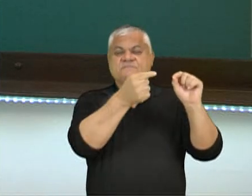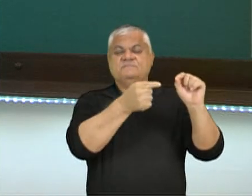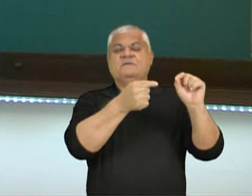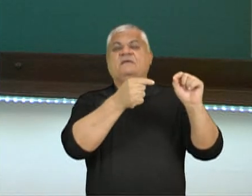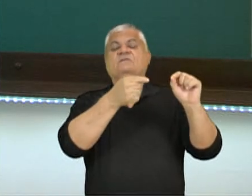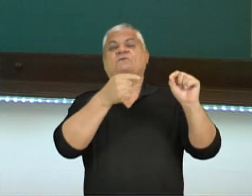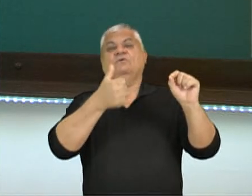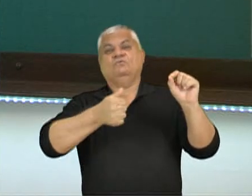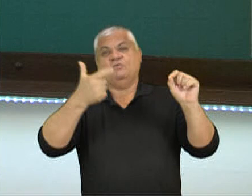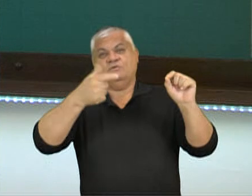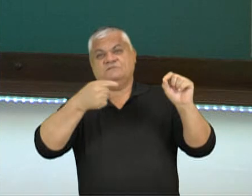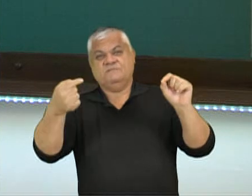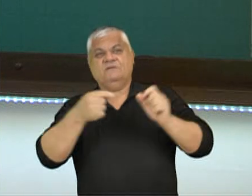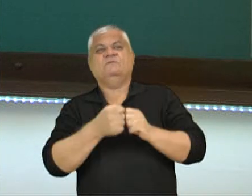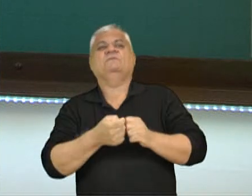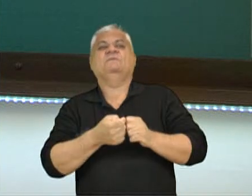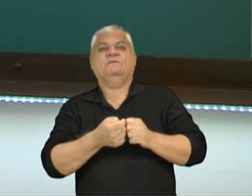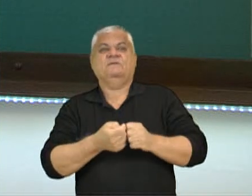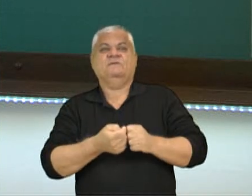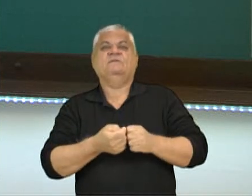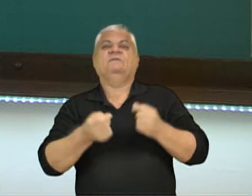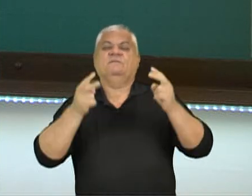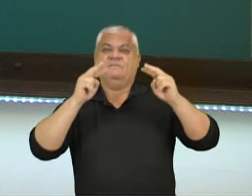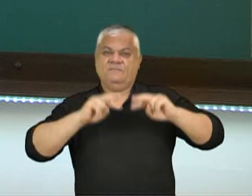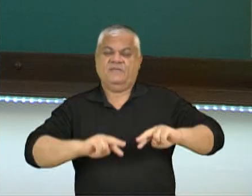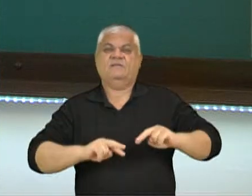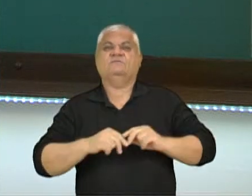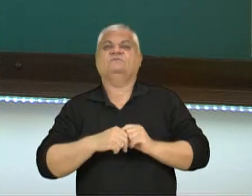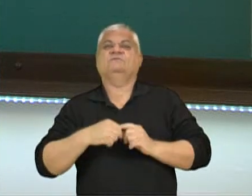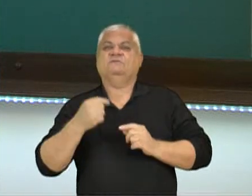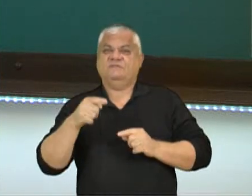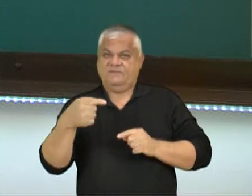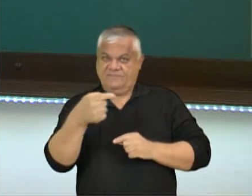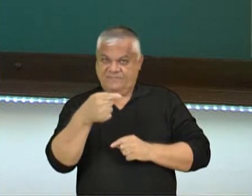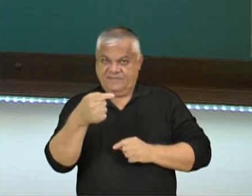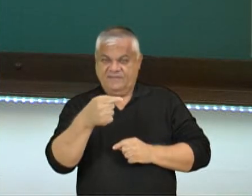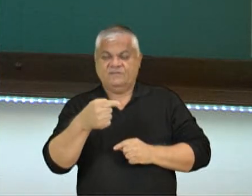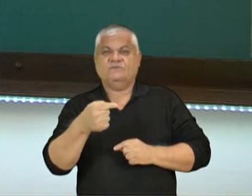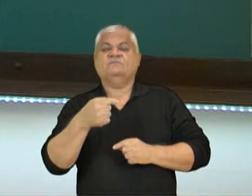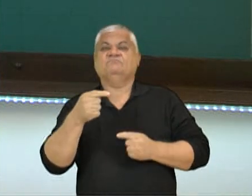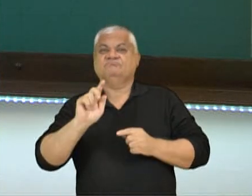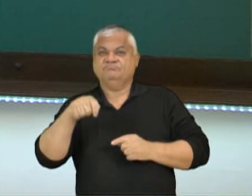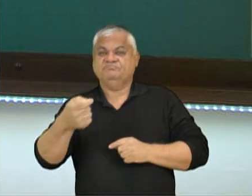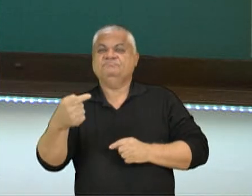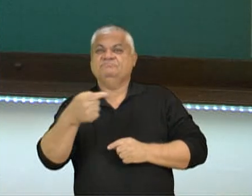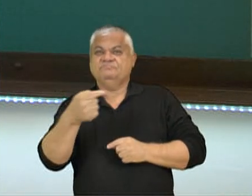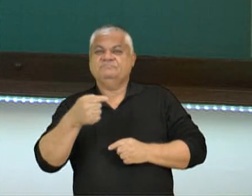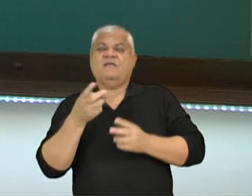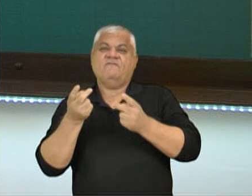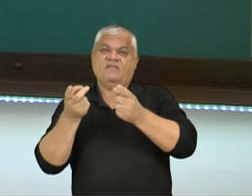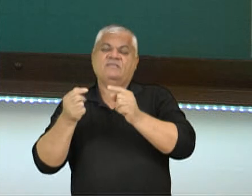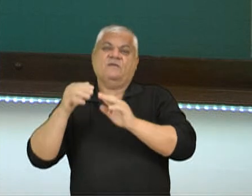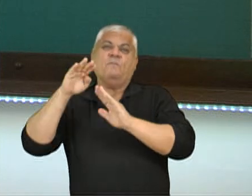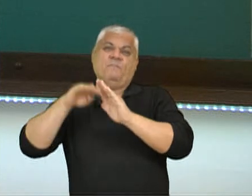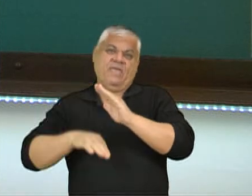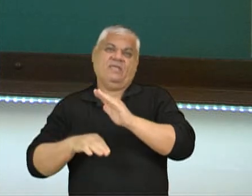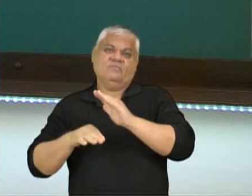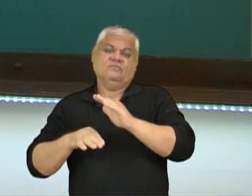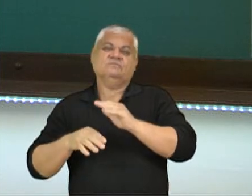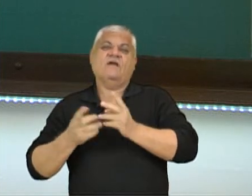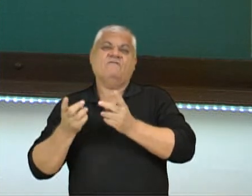mil, novamente, ele ficou com um resultado negativo. Isso quer dizer que ele vendeu menos que o